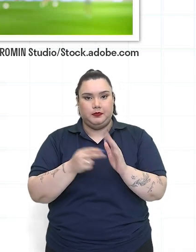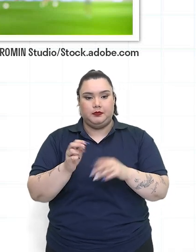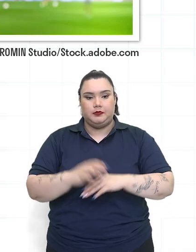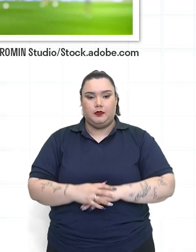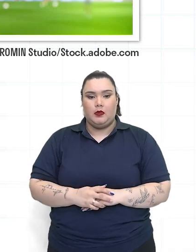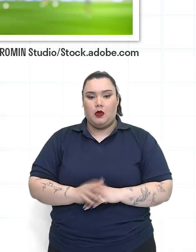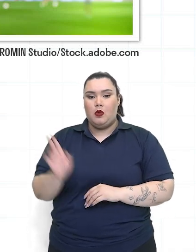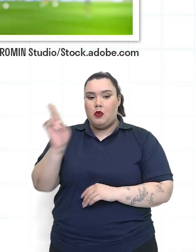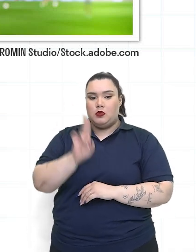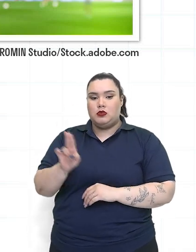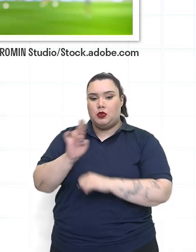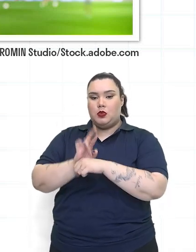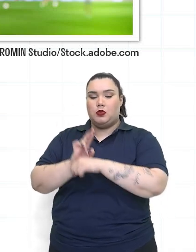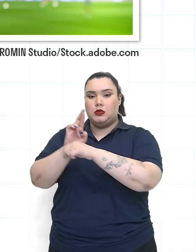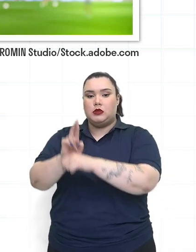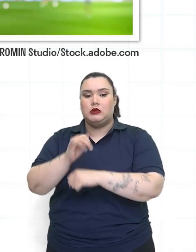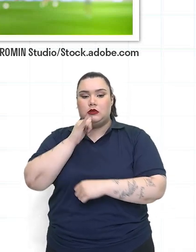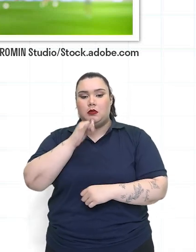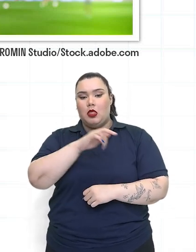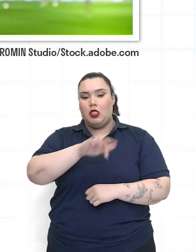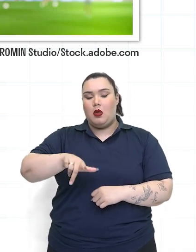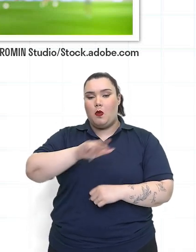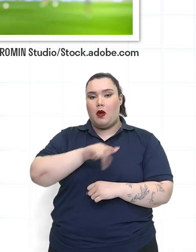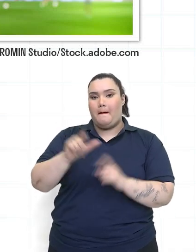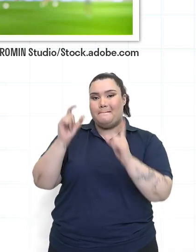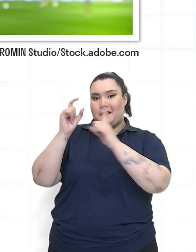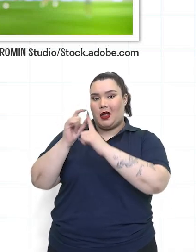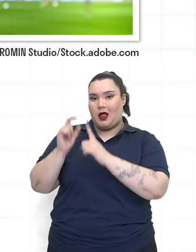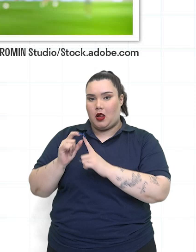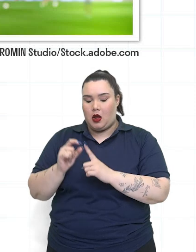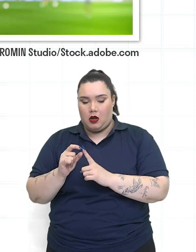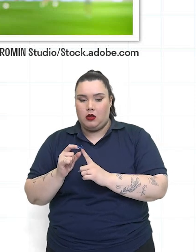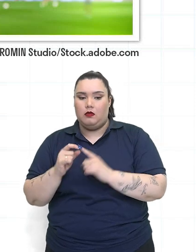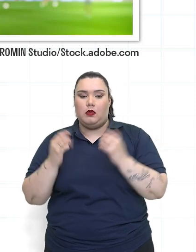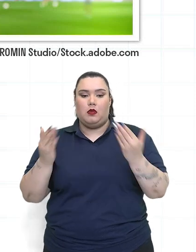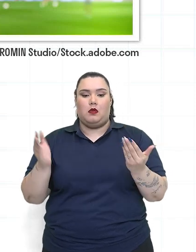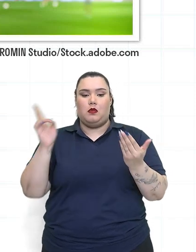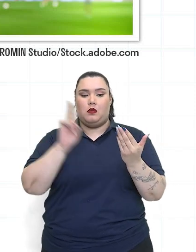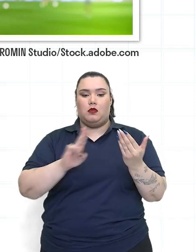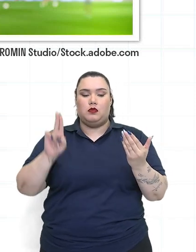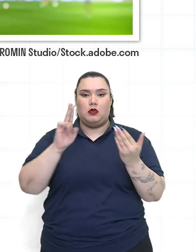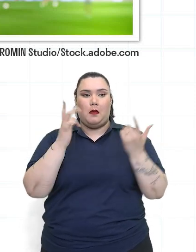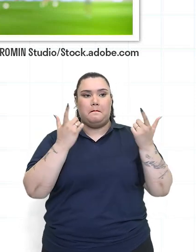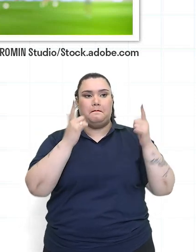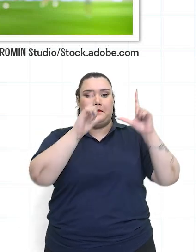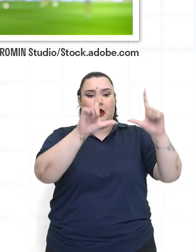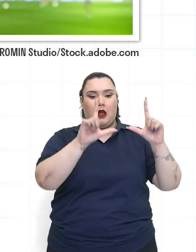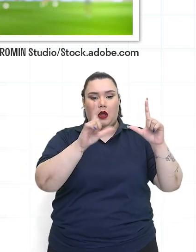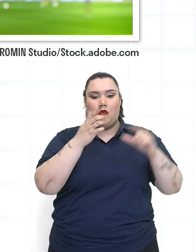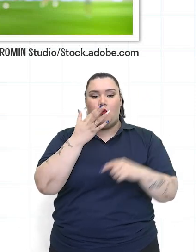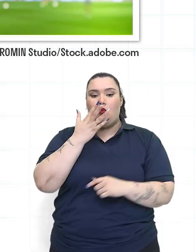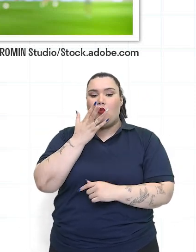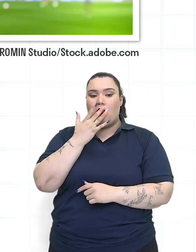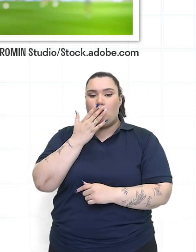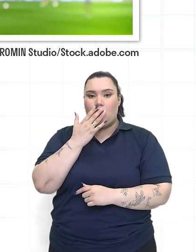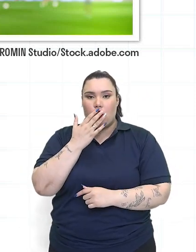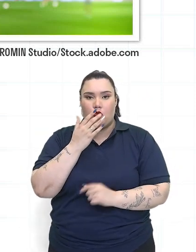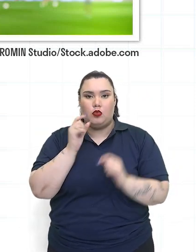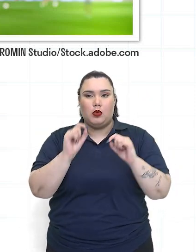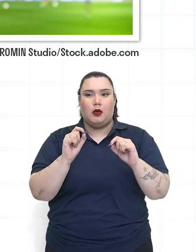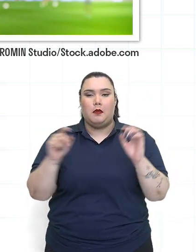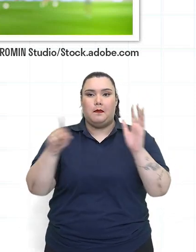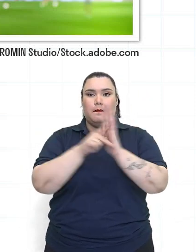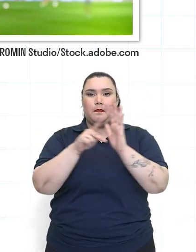utiliza recursos que não sejam palavras, como, por exemplo, as placas, as